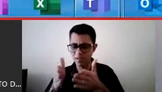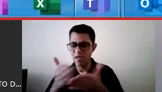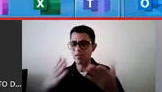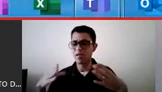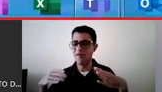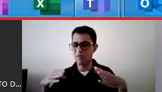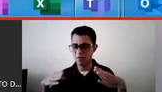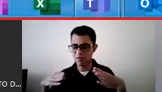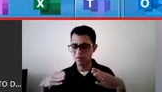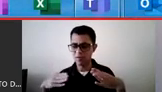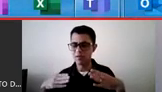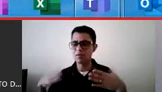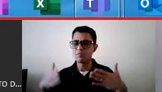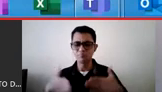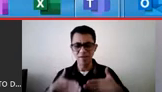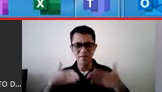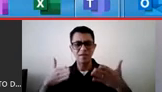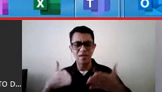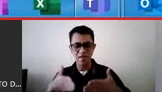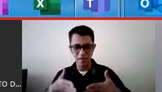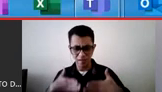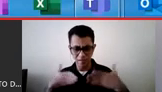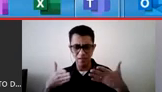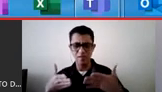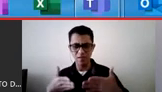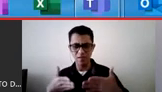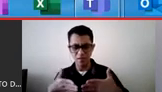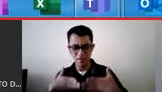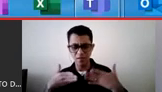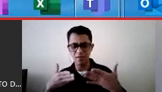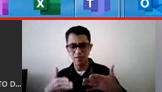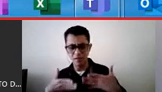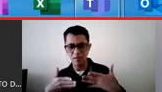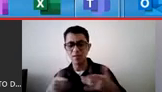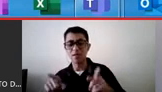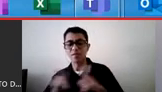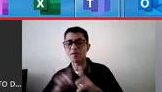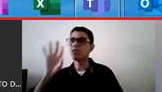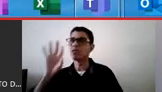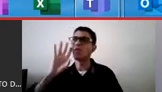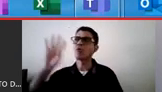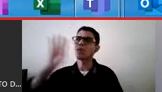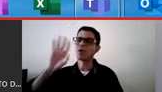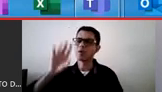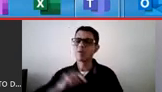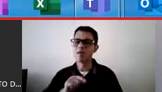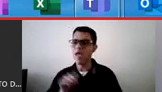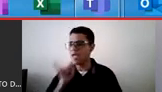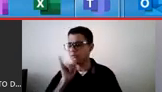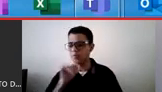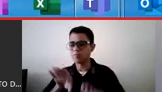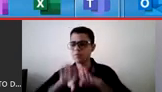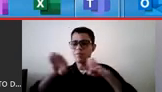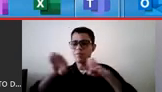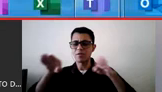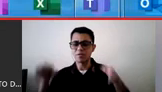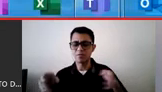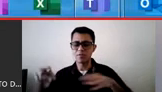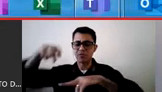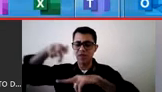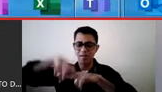a gente passear. Esse momento acaba até incluindo a questão da meditação, mas não é pegar um tapetinho. Todo